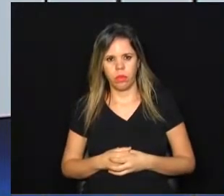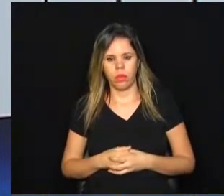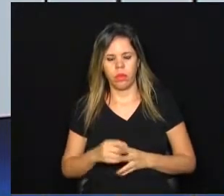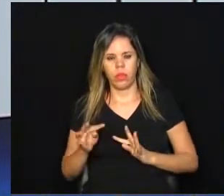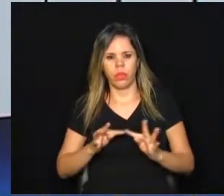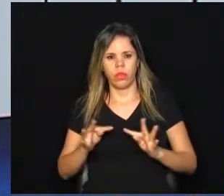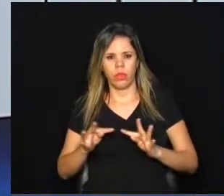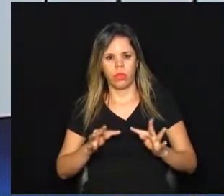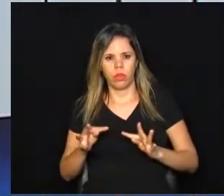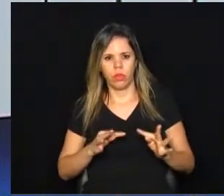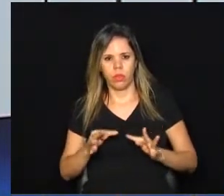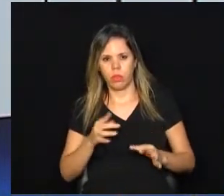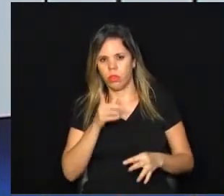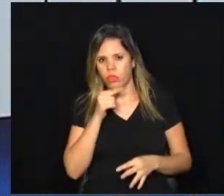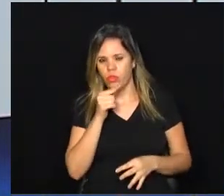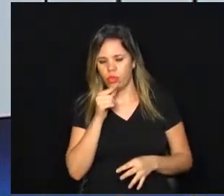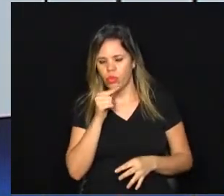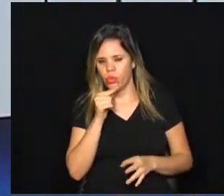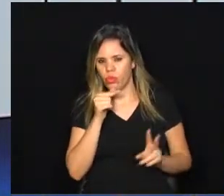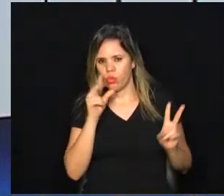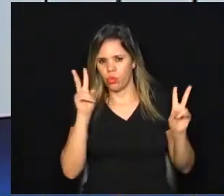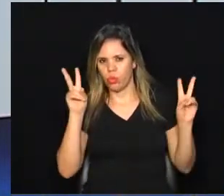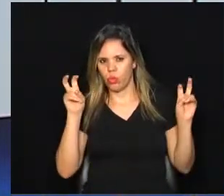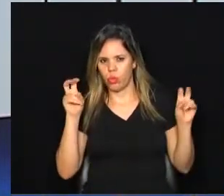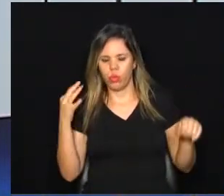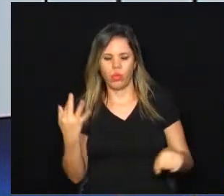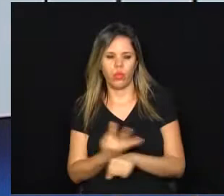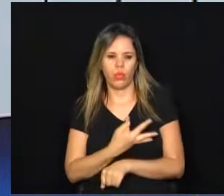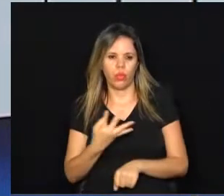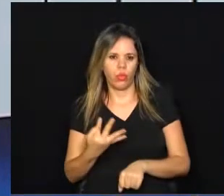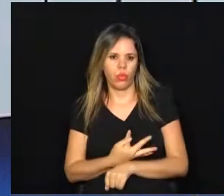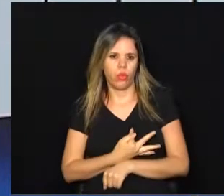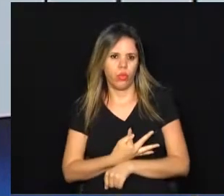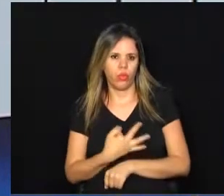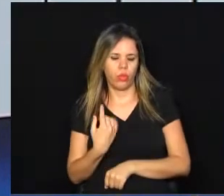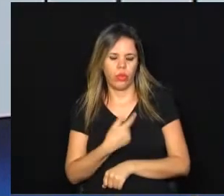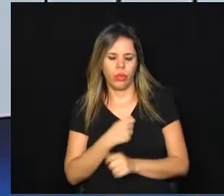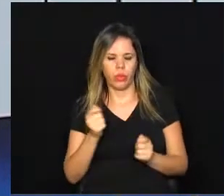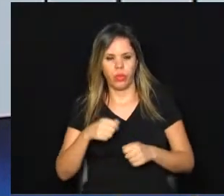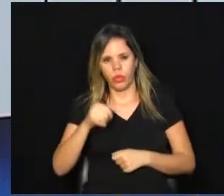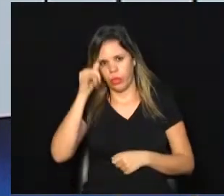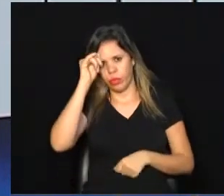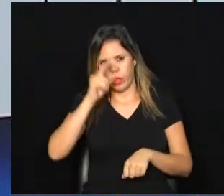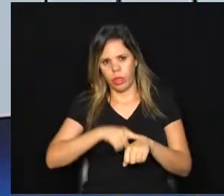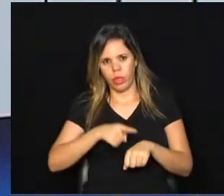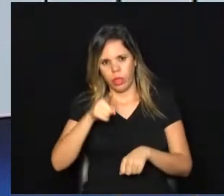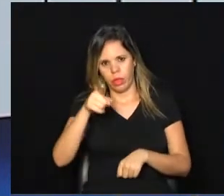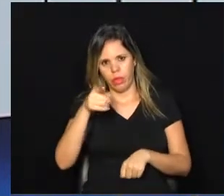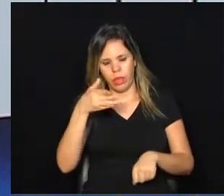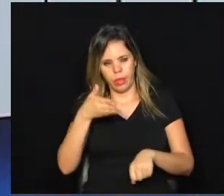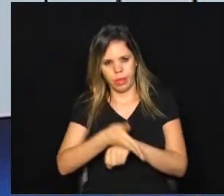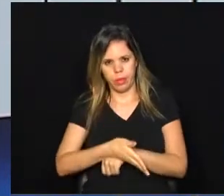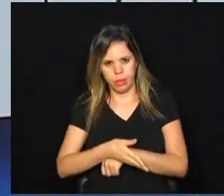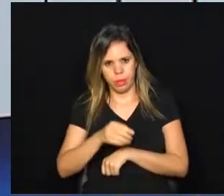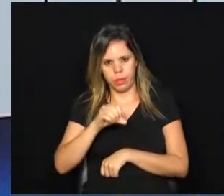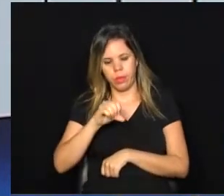básico, sobre água, né? Sobre essa crise hídrica para a gente poder evitar. Ainda dá tempo de você participar,